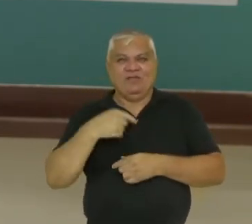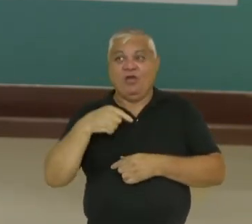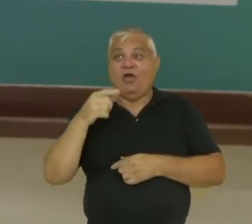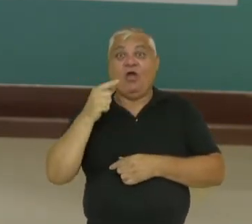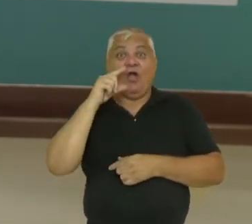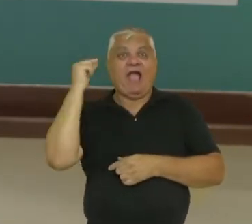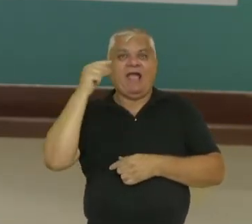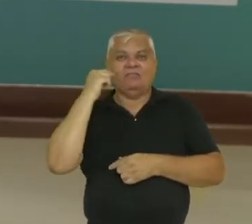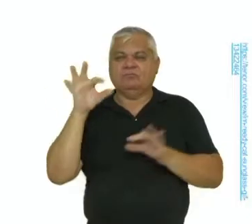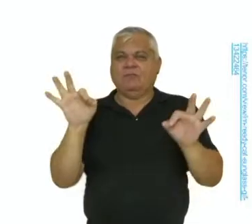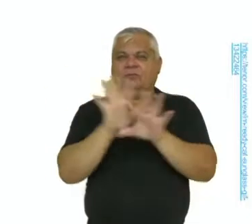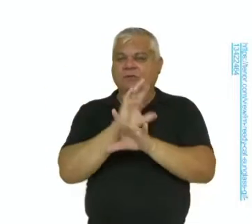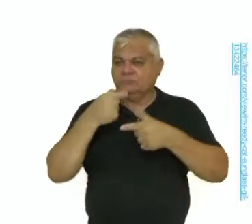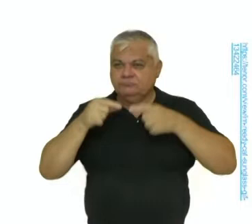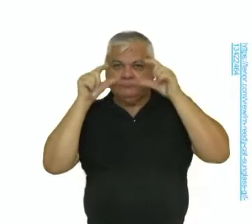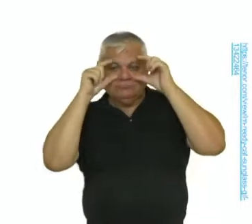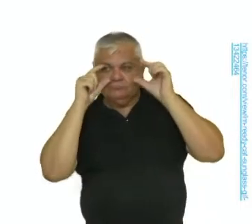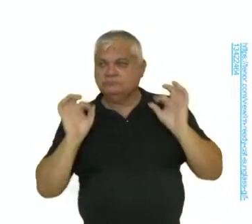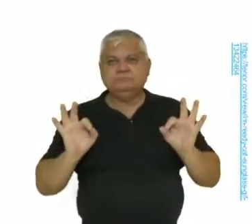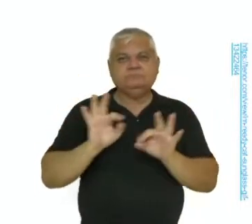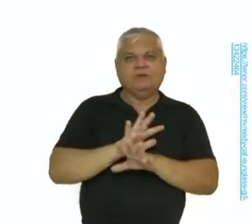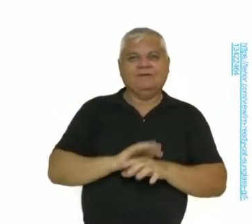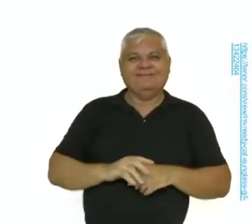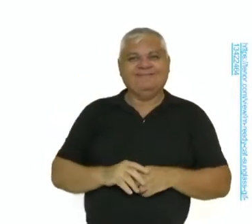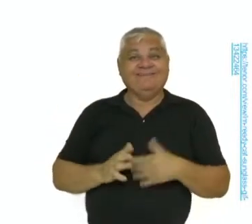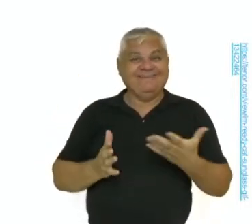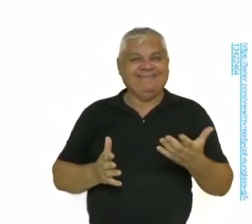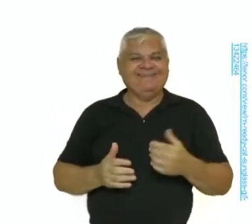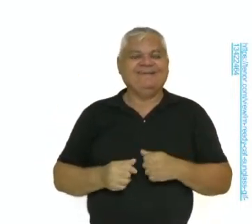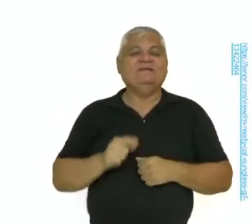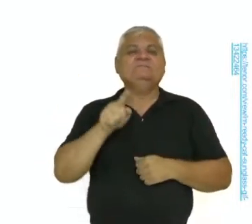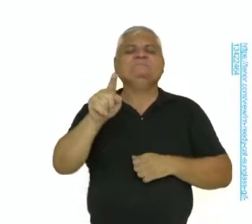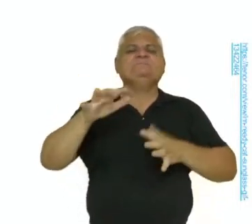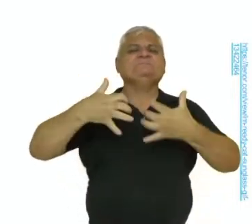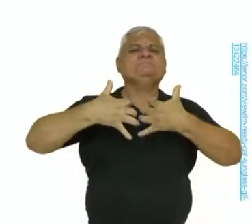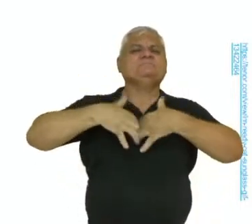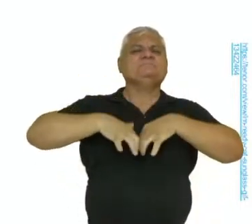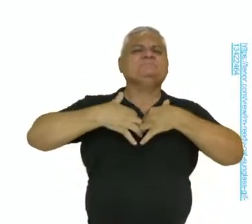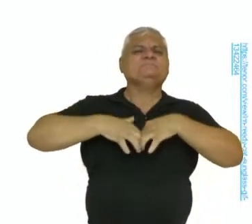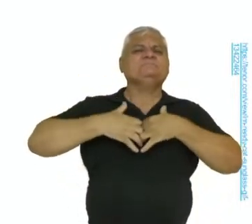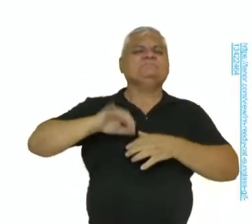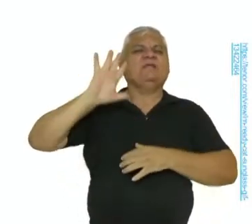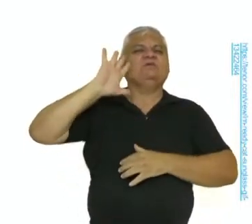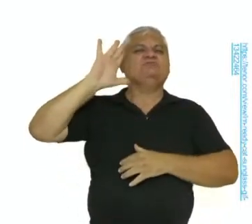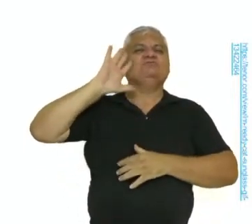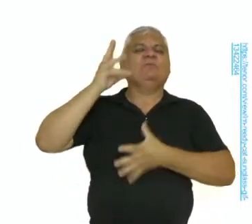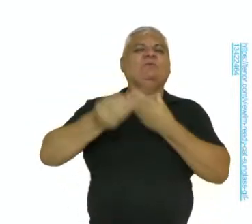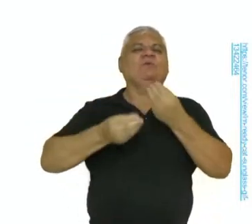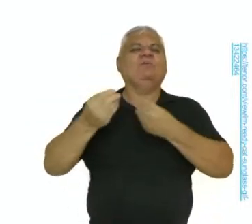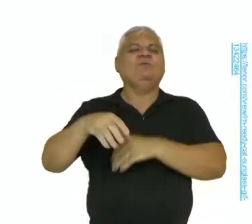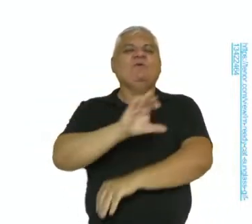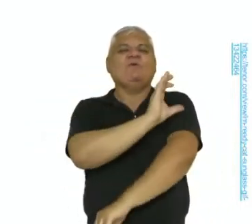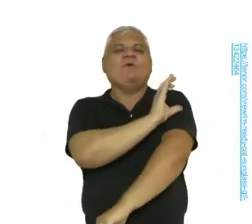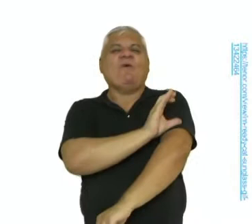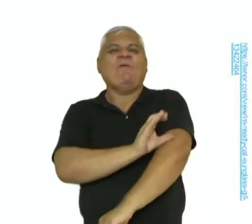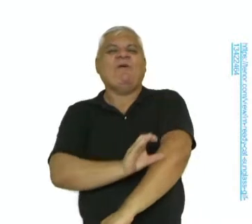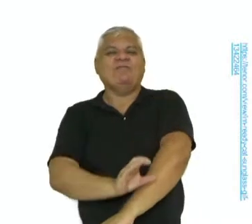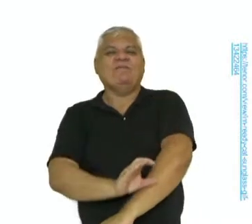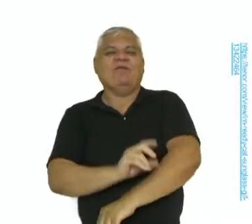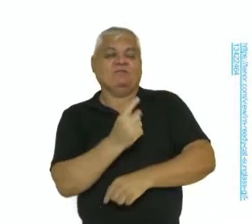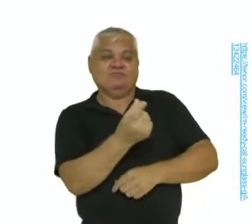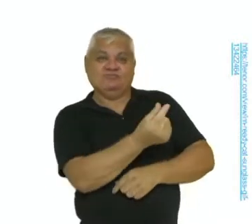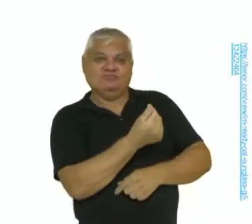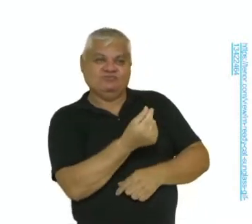estou pronto. Então vamos lá, antes de começar vamos fazer uma reflexão a respeito do nosso comportamento frente ao dinheiro